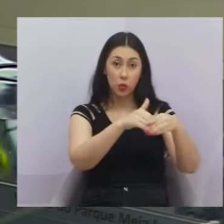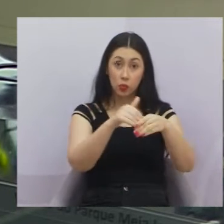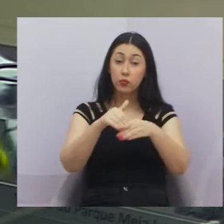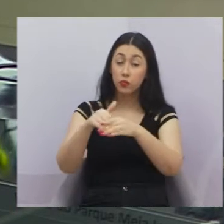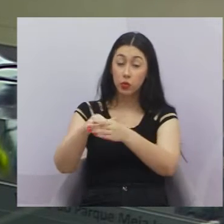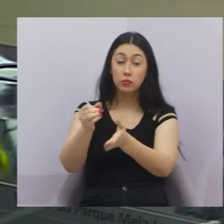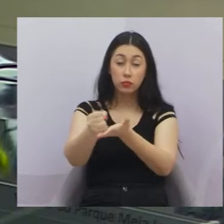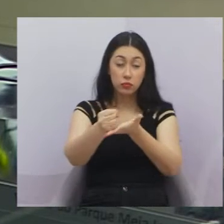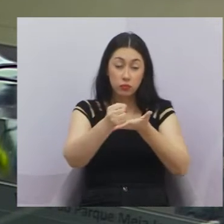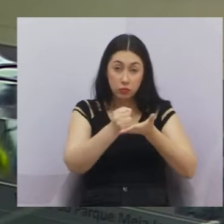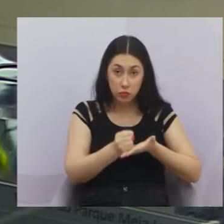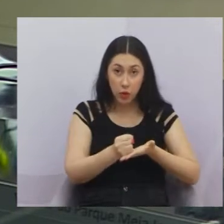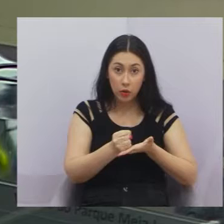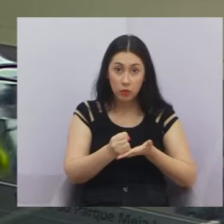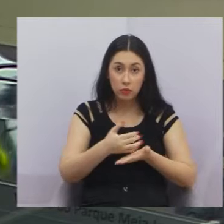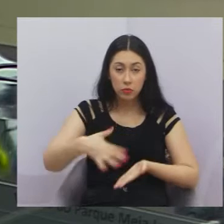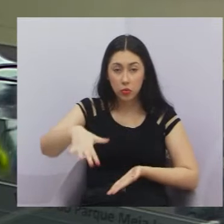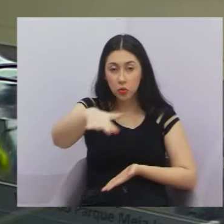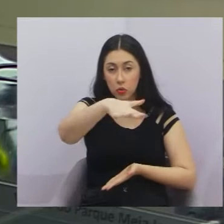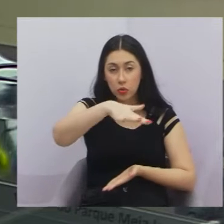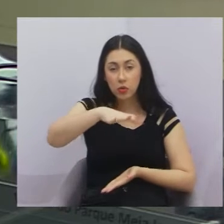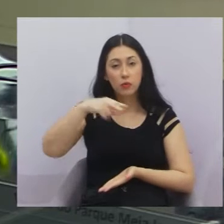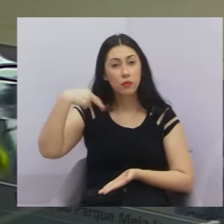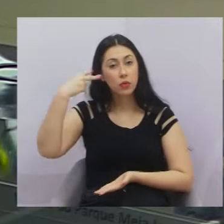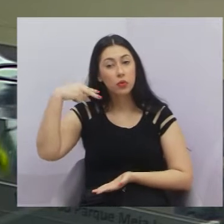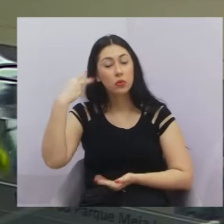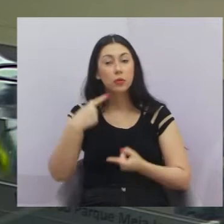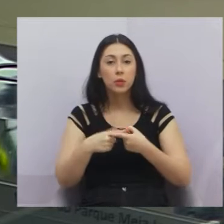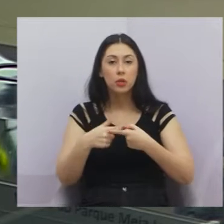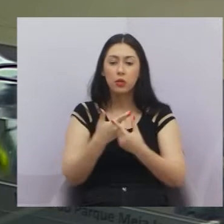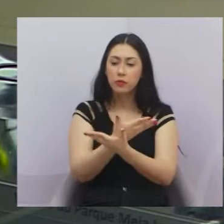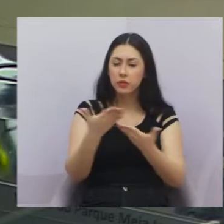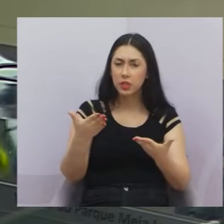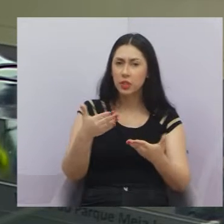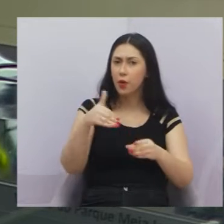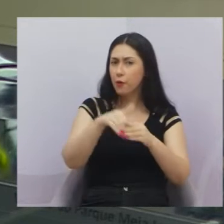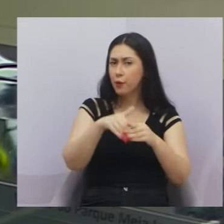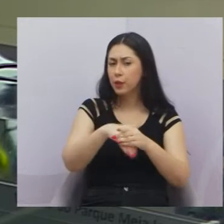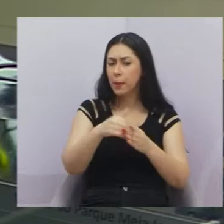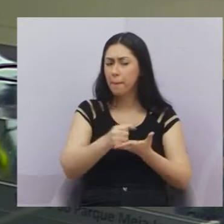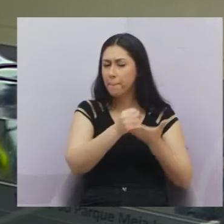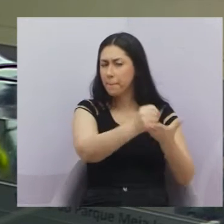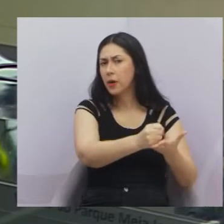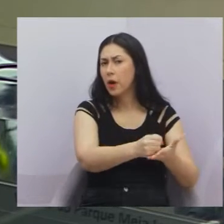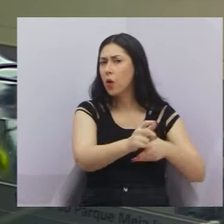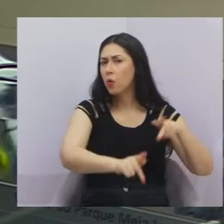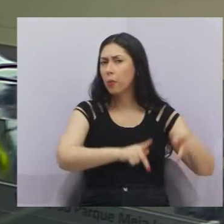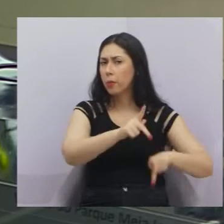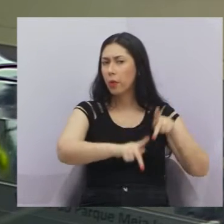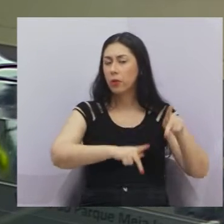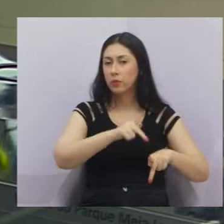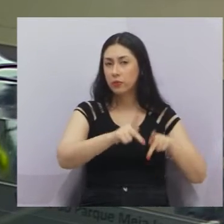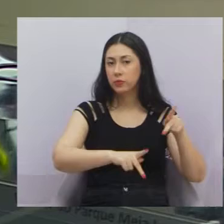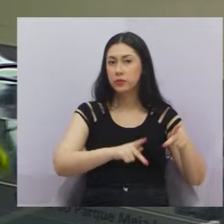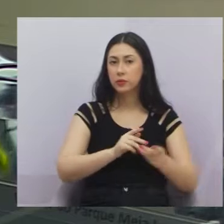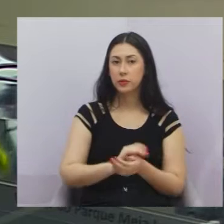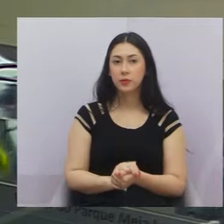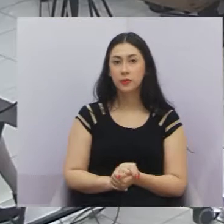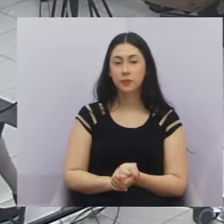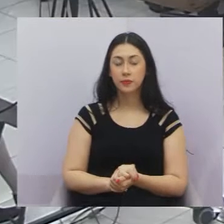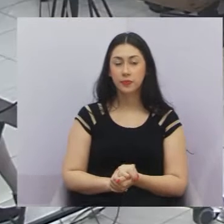favorável dos vereadores aí, porque vocês estão votando para aquela comunidade lá do Parque Santo Antônio, e Maria Amélia.